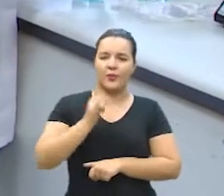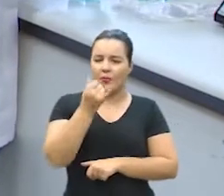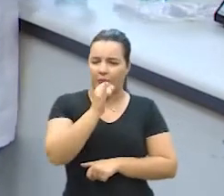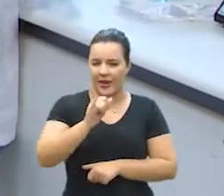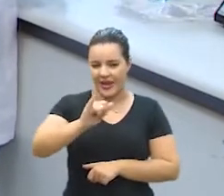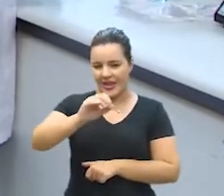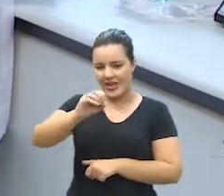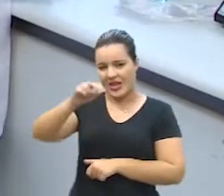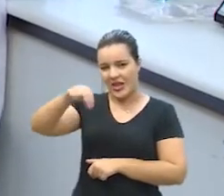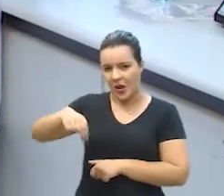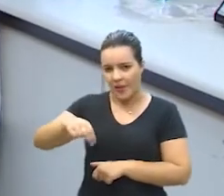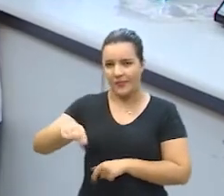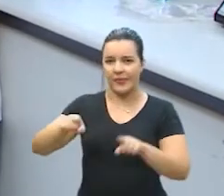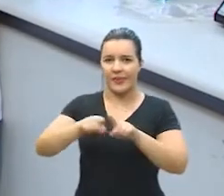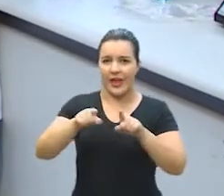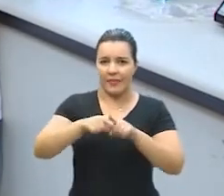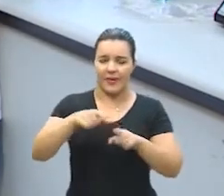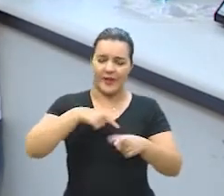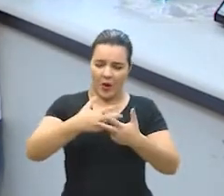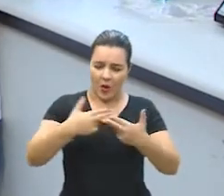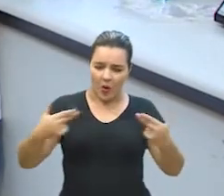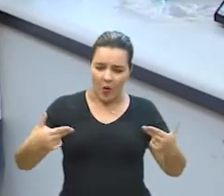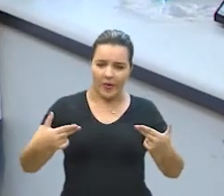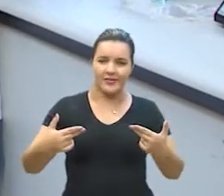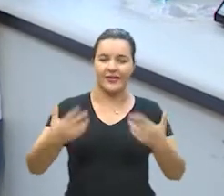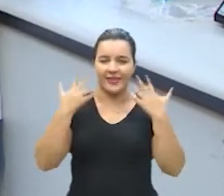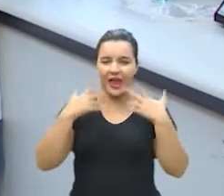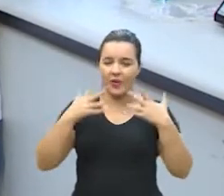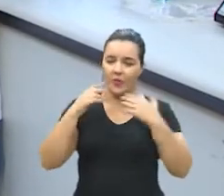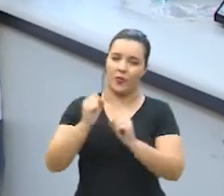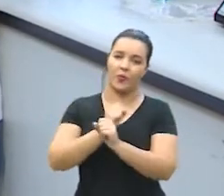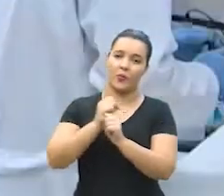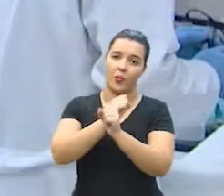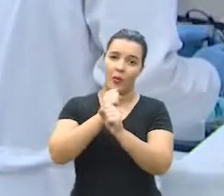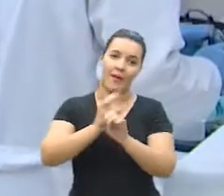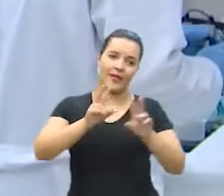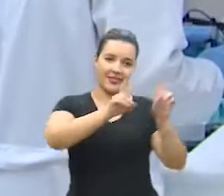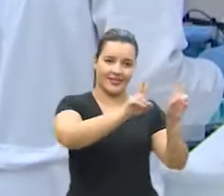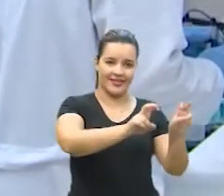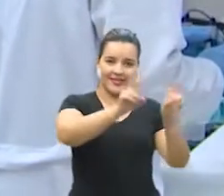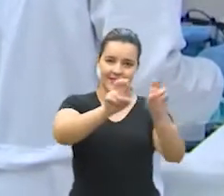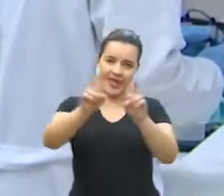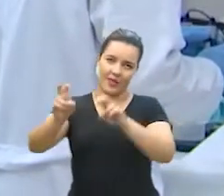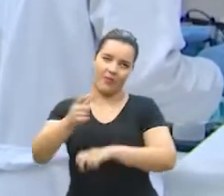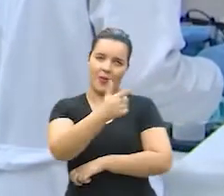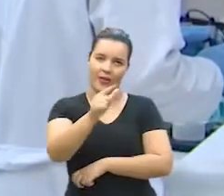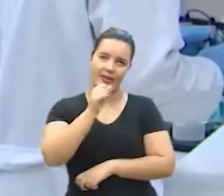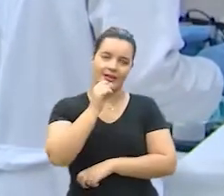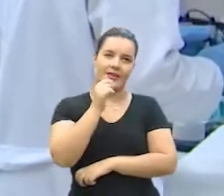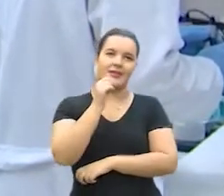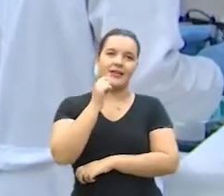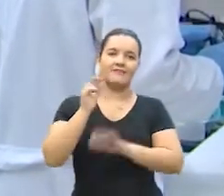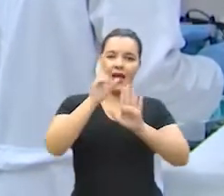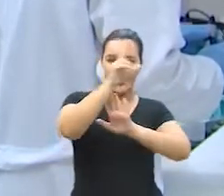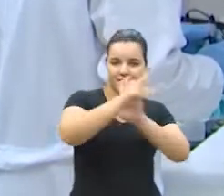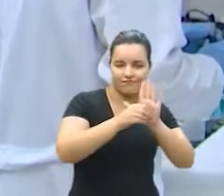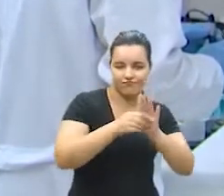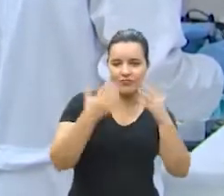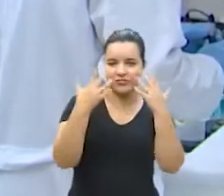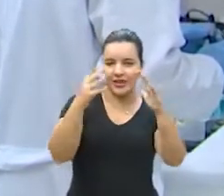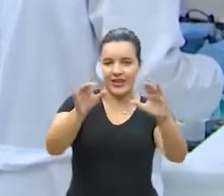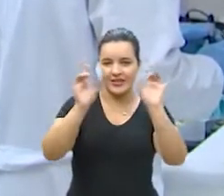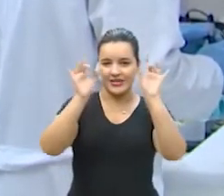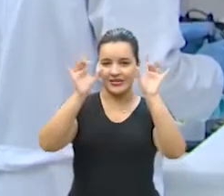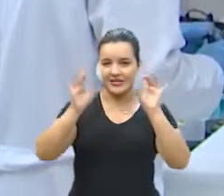com íons metálicos e com polímeros naturais há vários anos. só que para outras questões, né? Questões